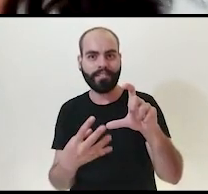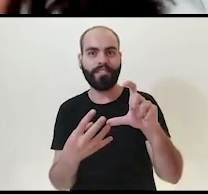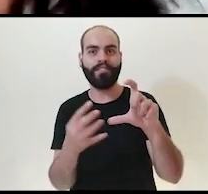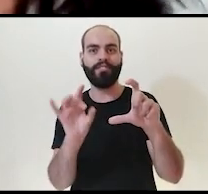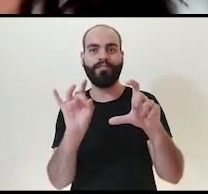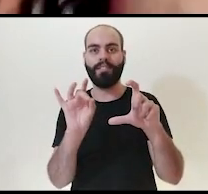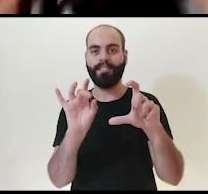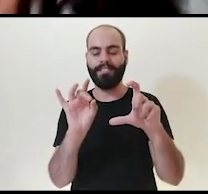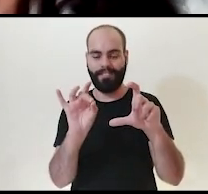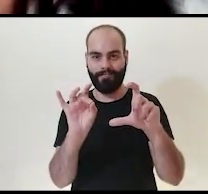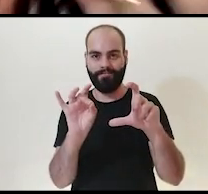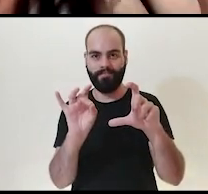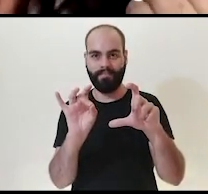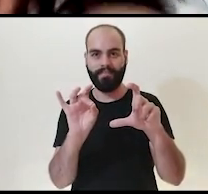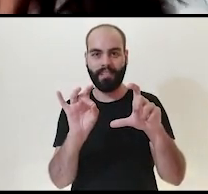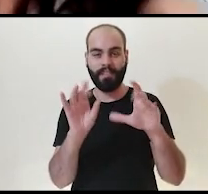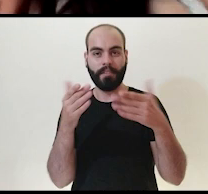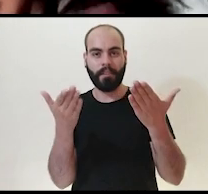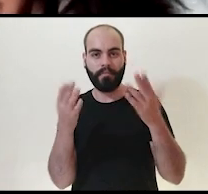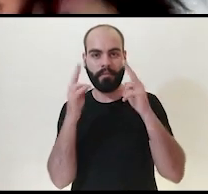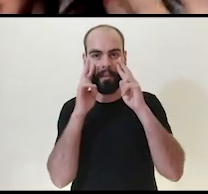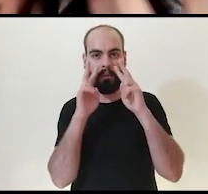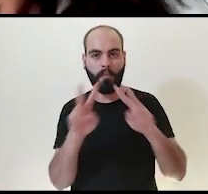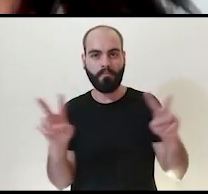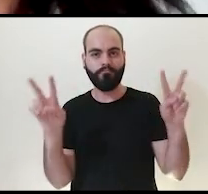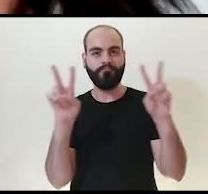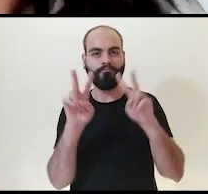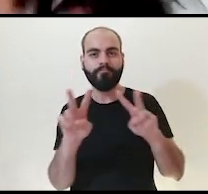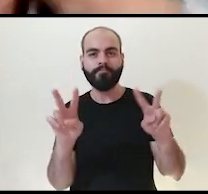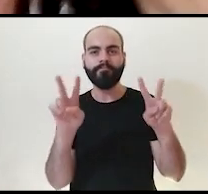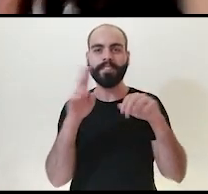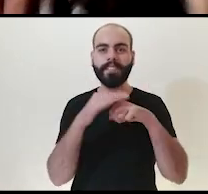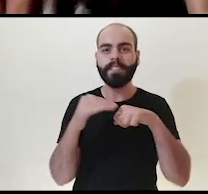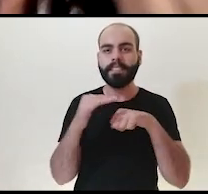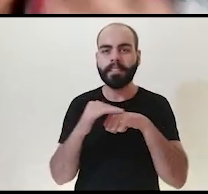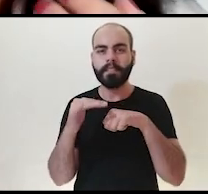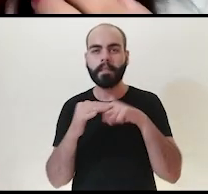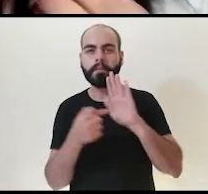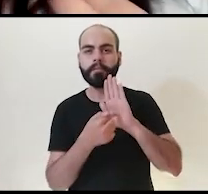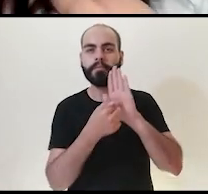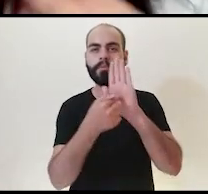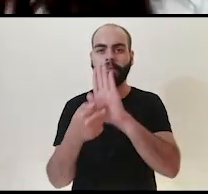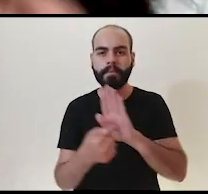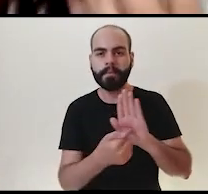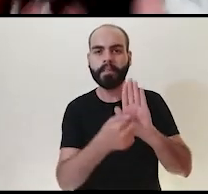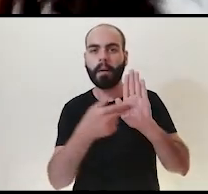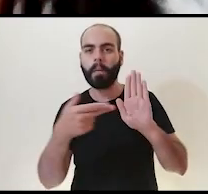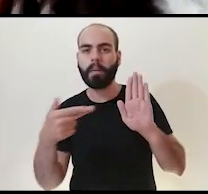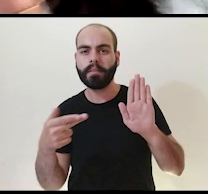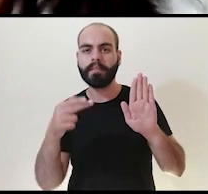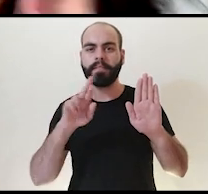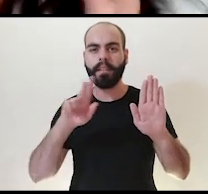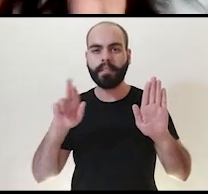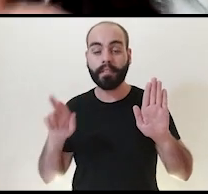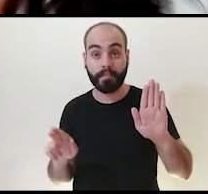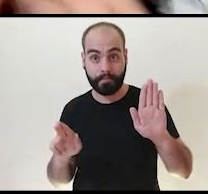no trade, por exemplo. E esse olhar que você trouxe, né, dessa sensibilidade de mostrar uma coisa diferente, porque a gente pode ter, por exemplo,